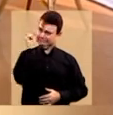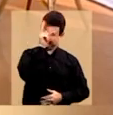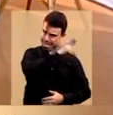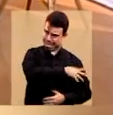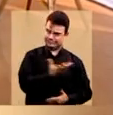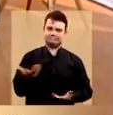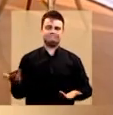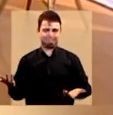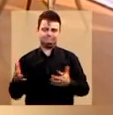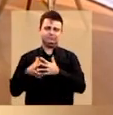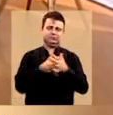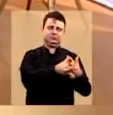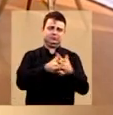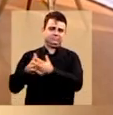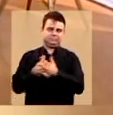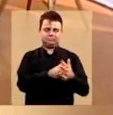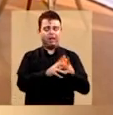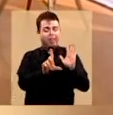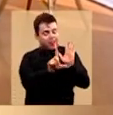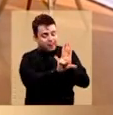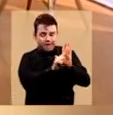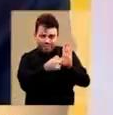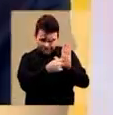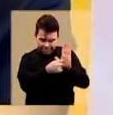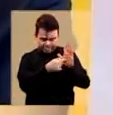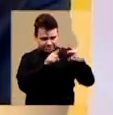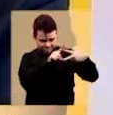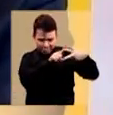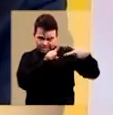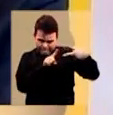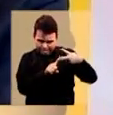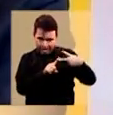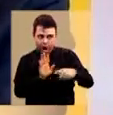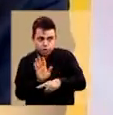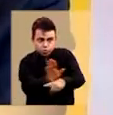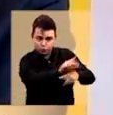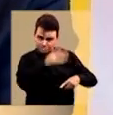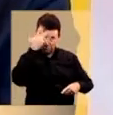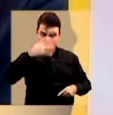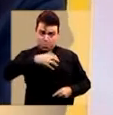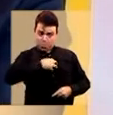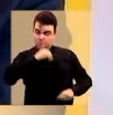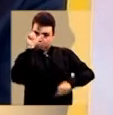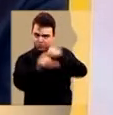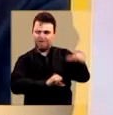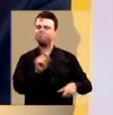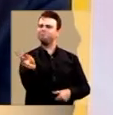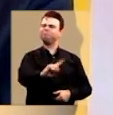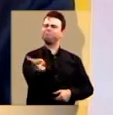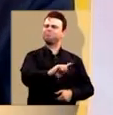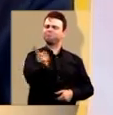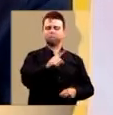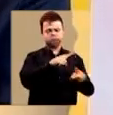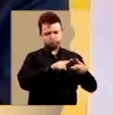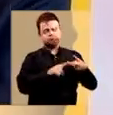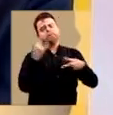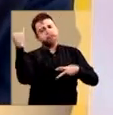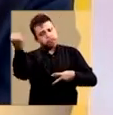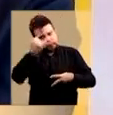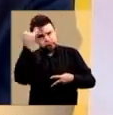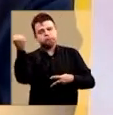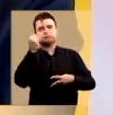complicado, porque as leis não alteram o comportamento das pessoas. As leis por si, as leis são...